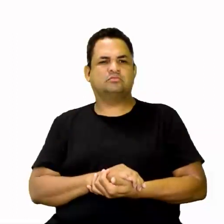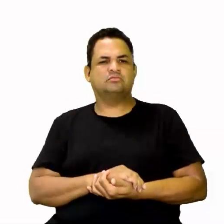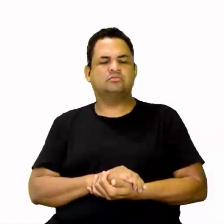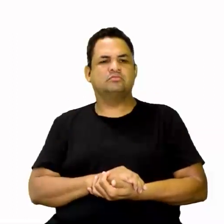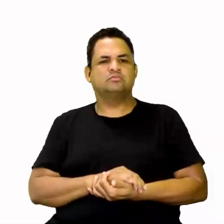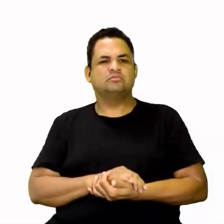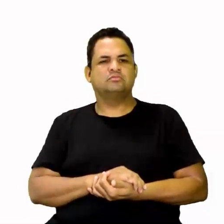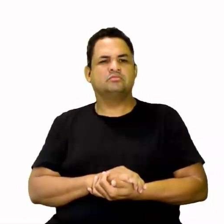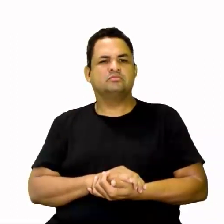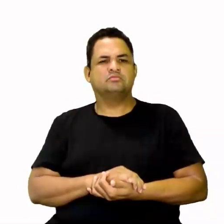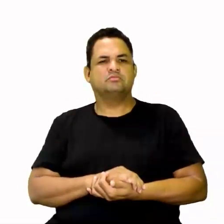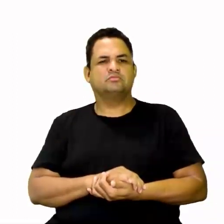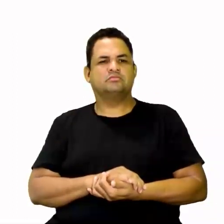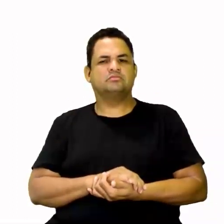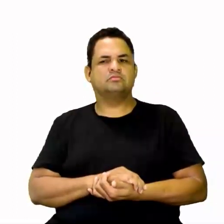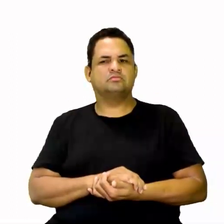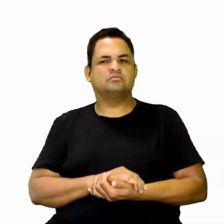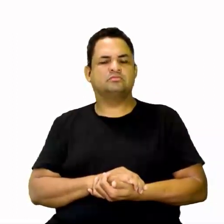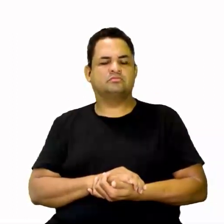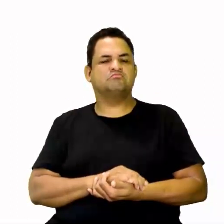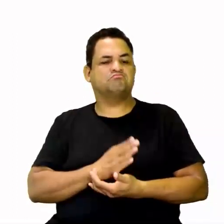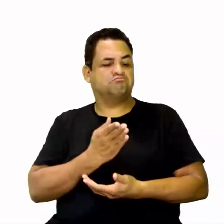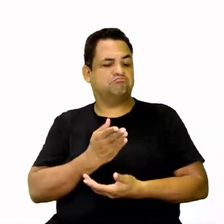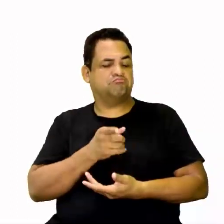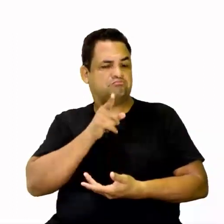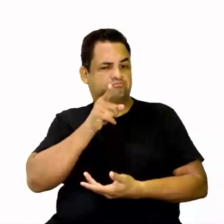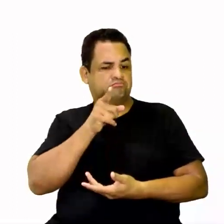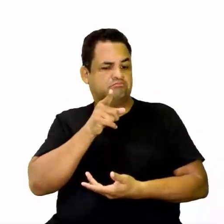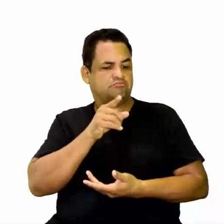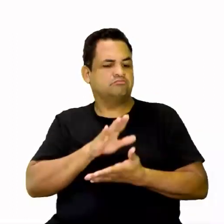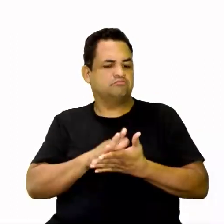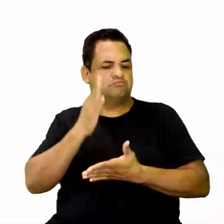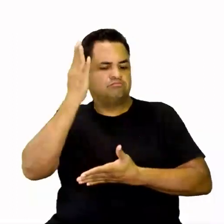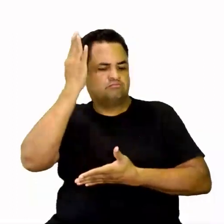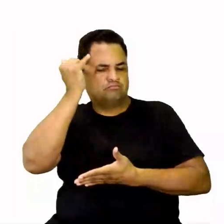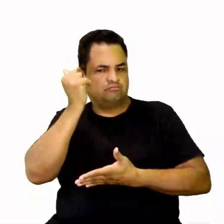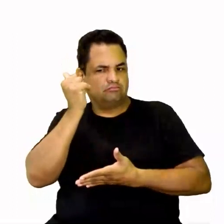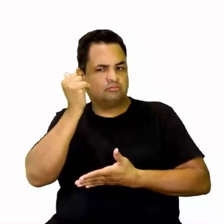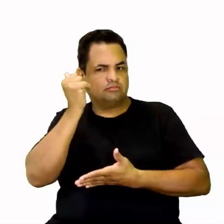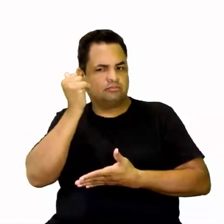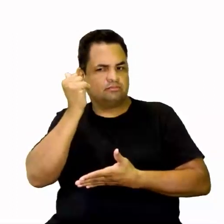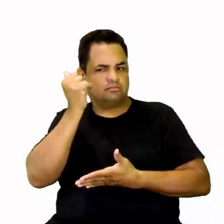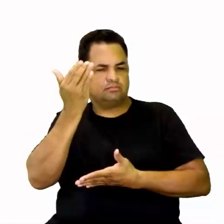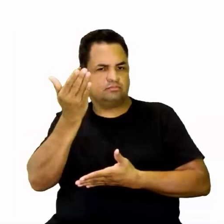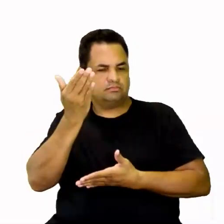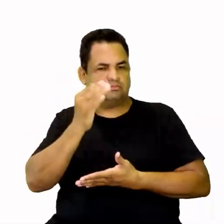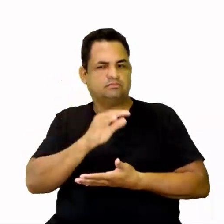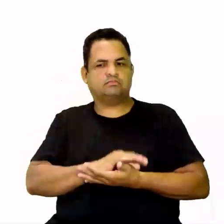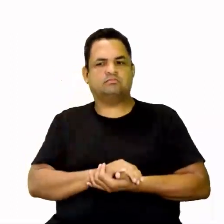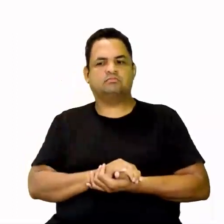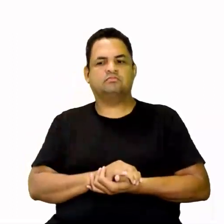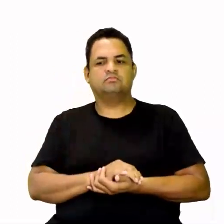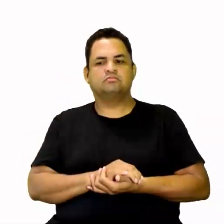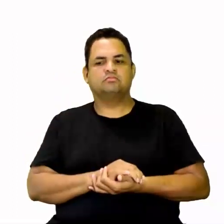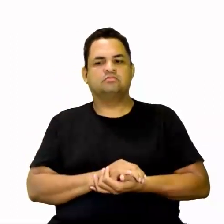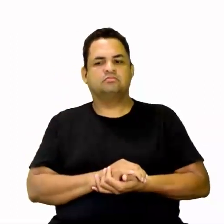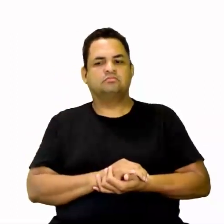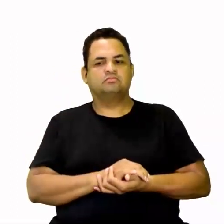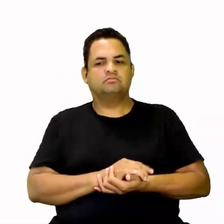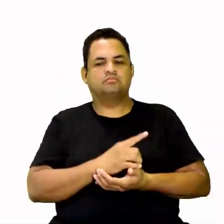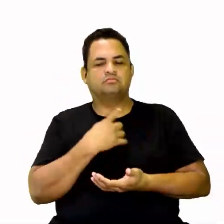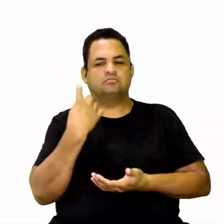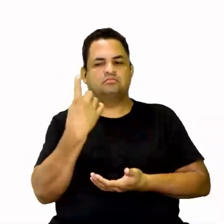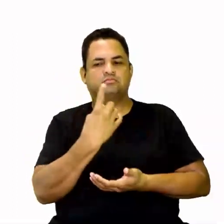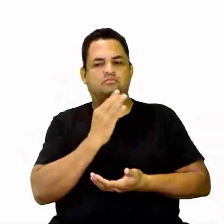aí, você, será que tem condição, ó, uma vez que nós já aprendemos sobre